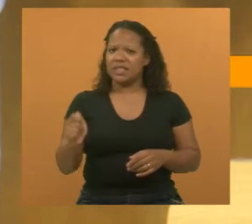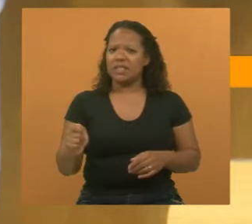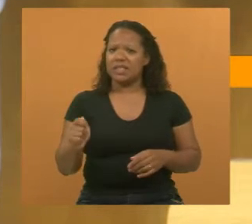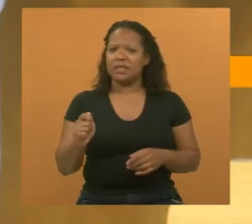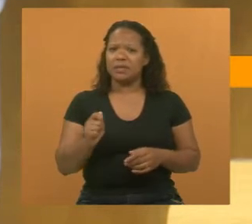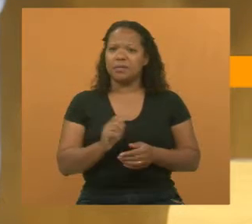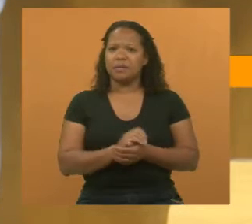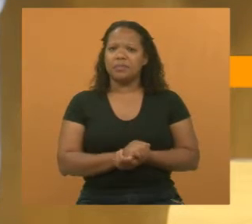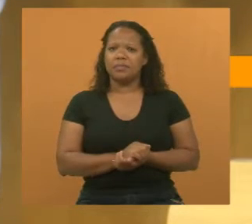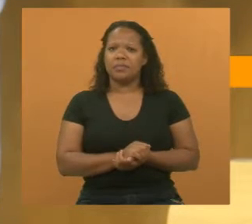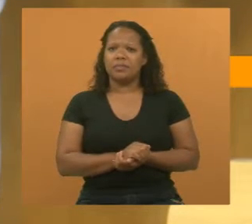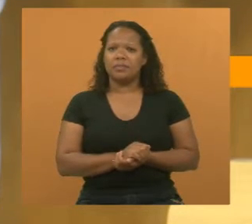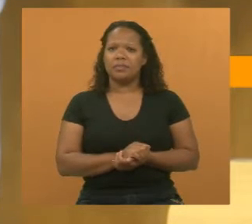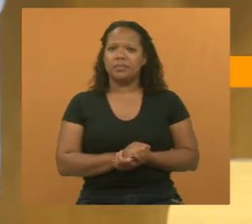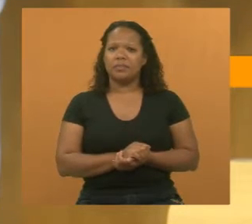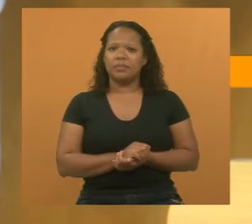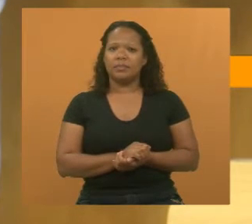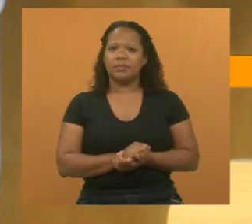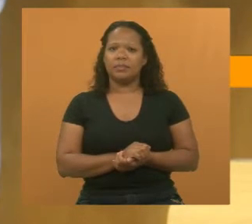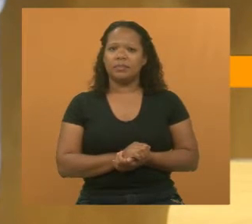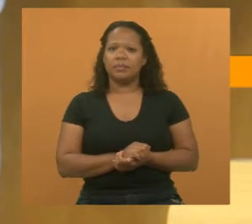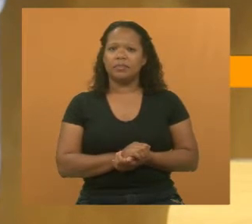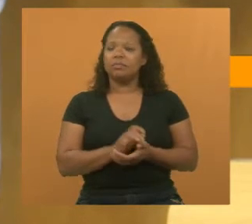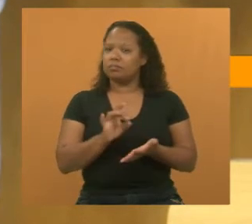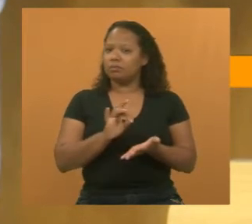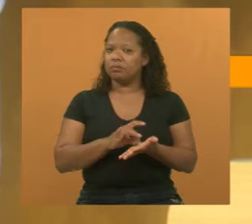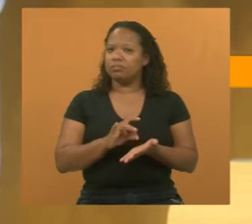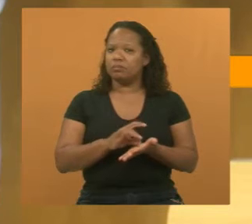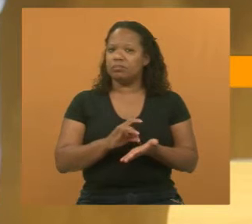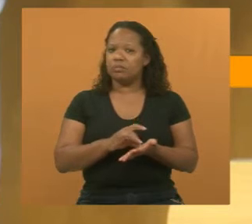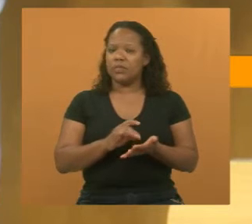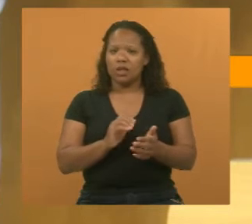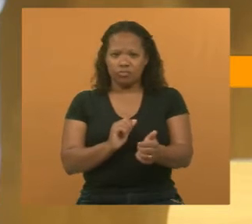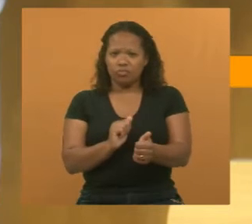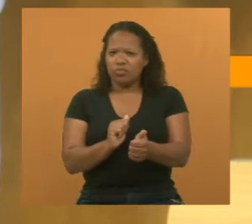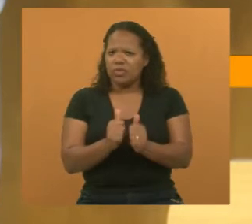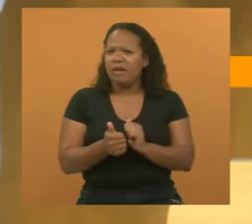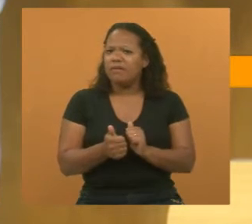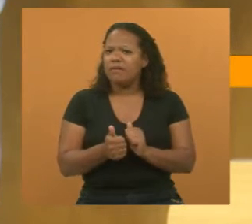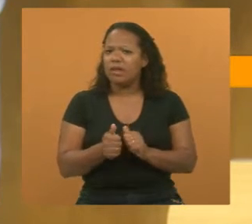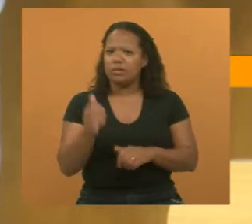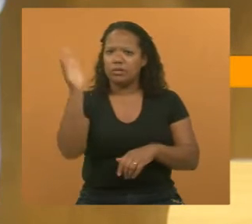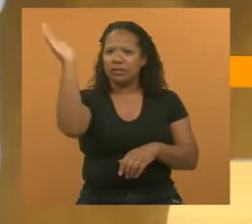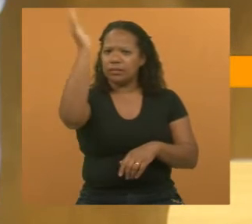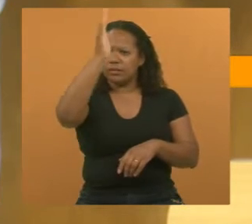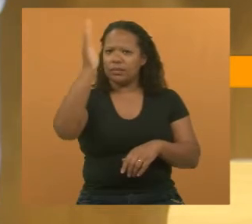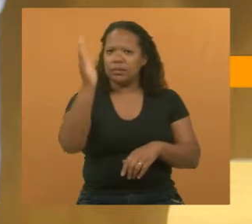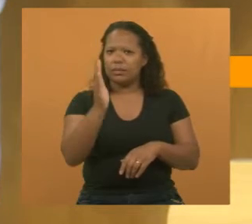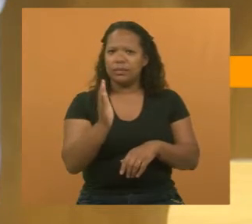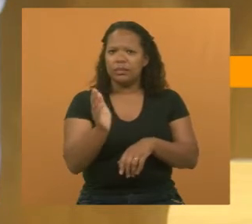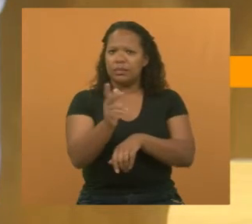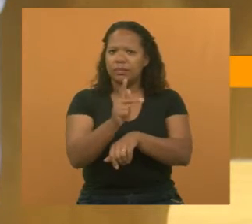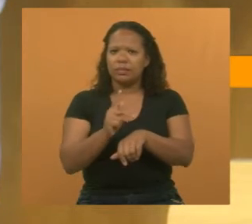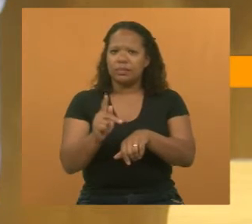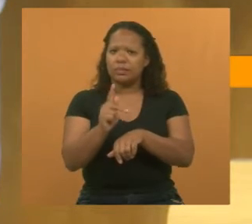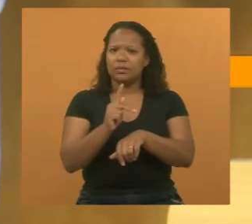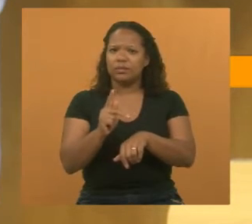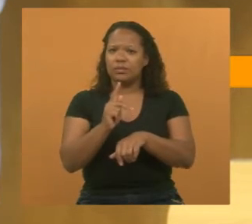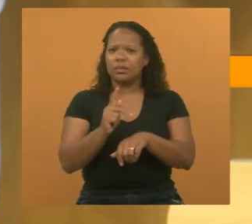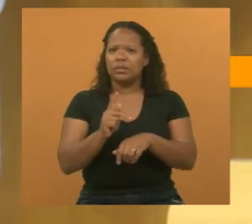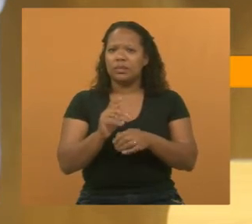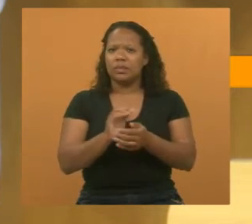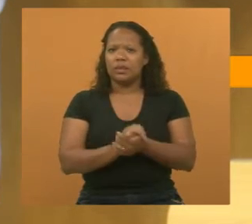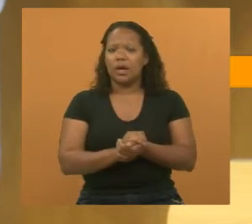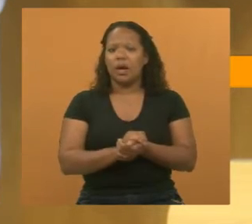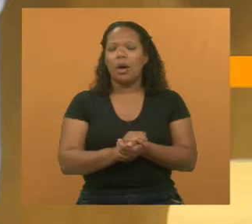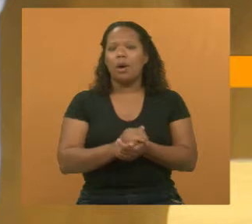sua eleição. Agora, há, na verdade, um grande desafio nesse país. E todos nós esperamos que